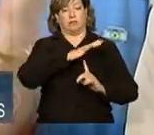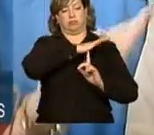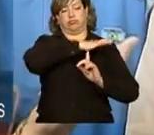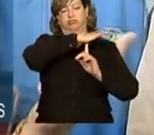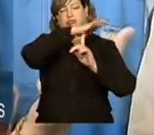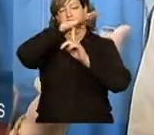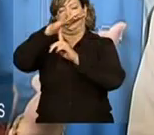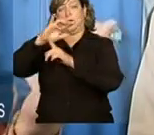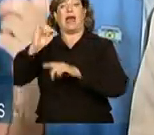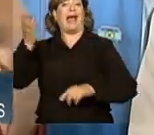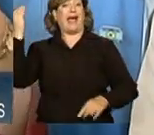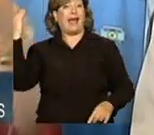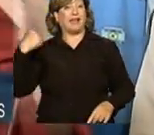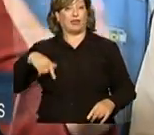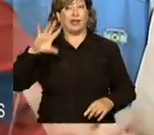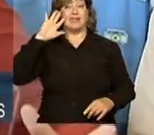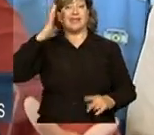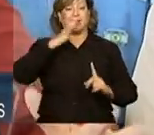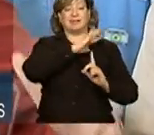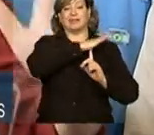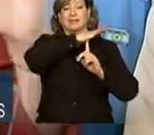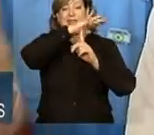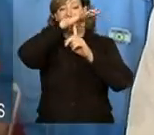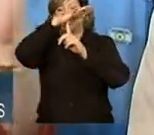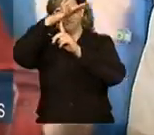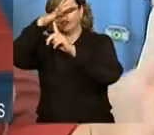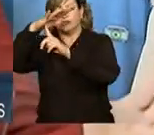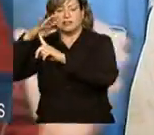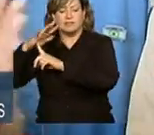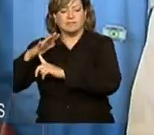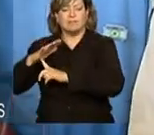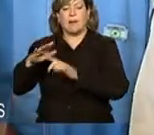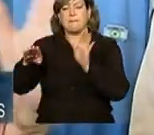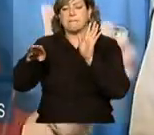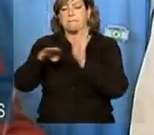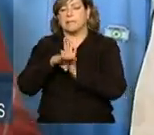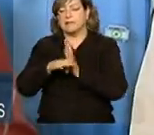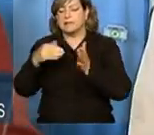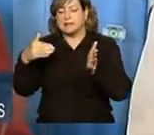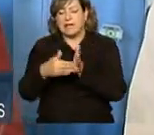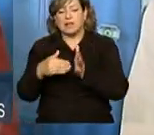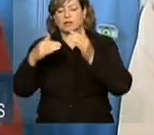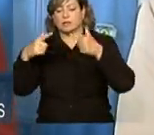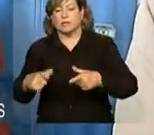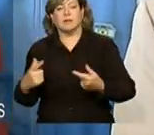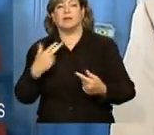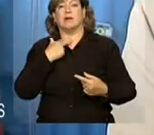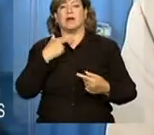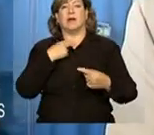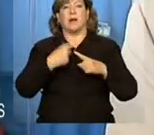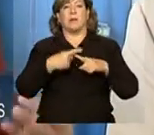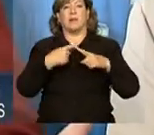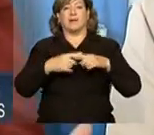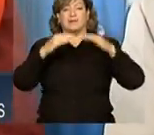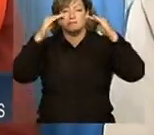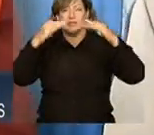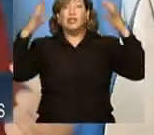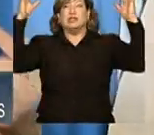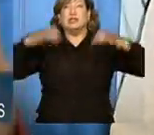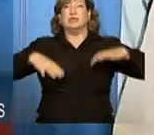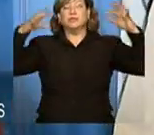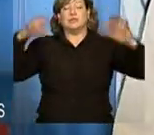helicóptero. A hora que eu tentei, você chegava até um certo lugar e não dava mais para ir de tão baixo que estava o teto, né? Porque